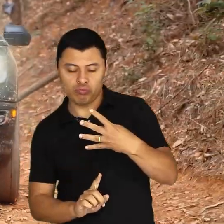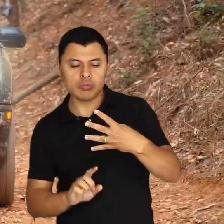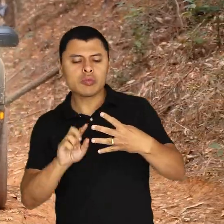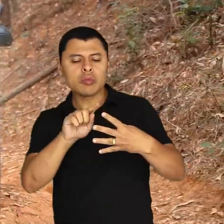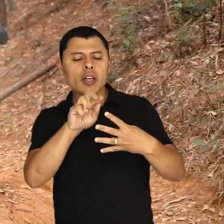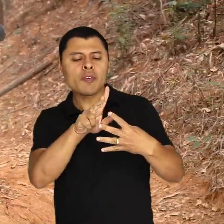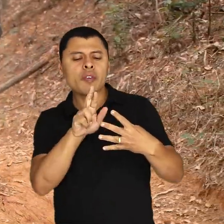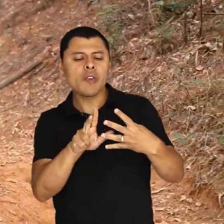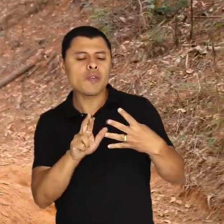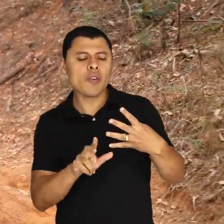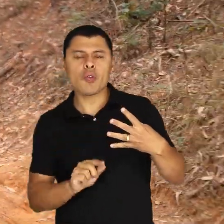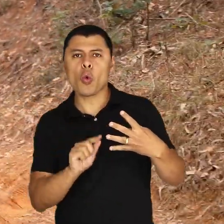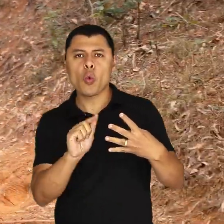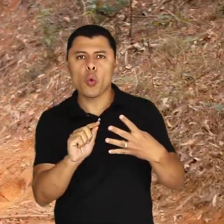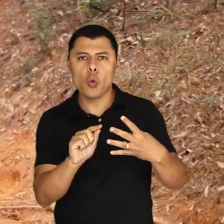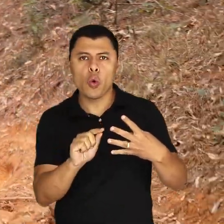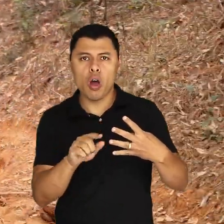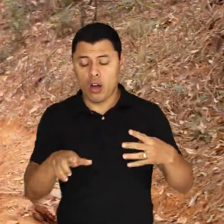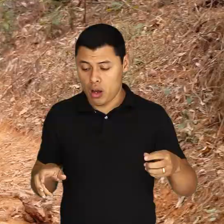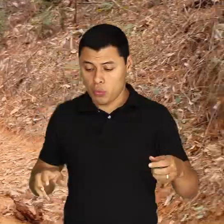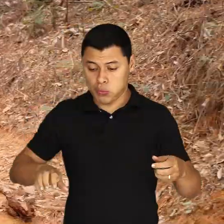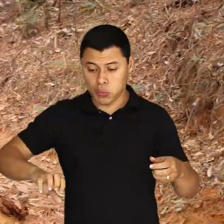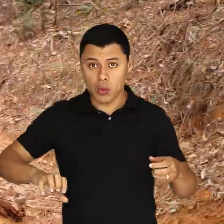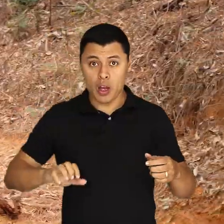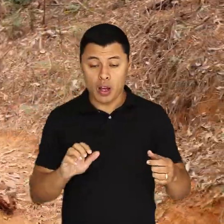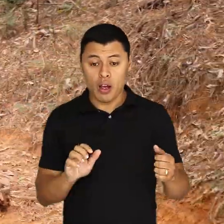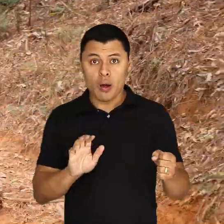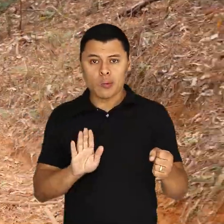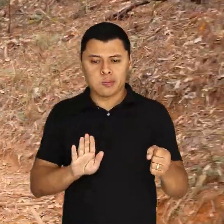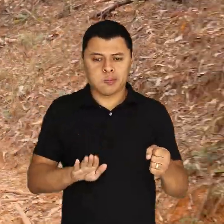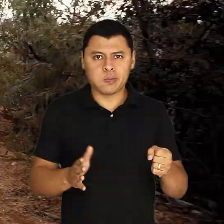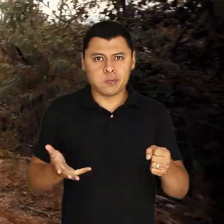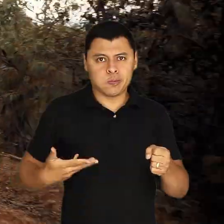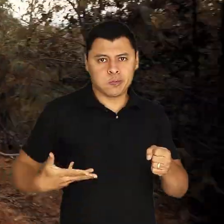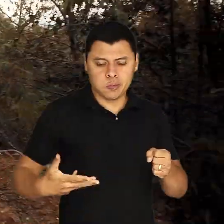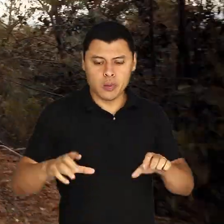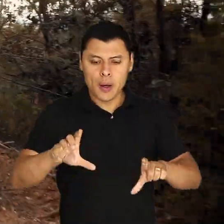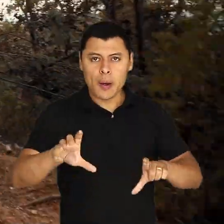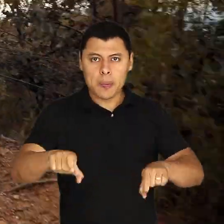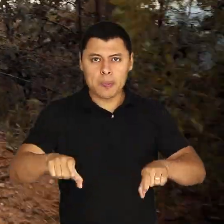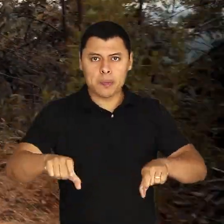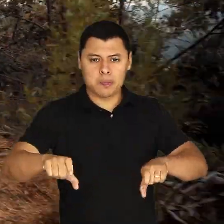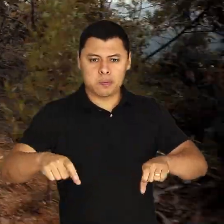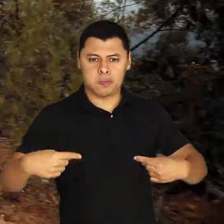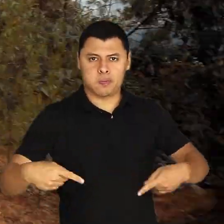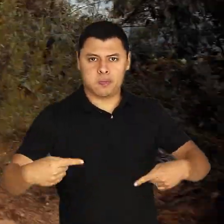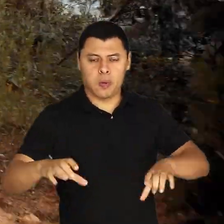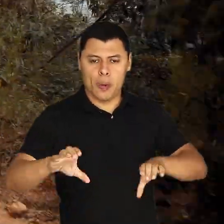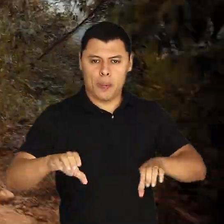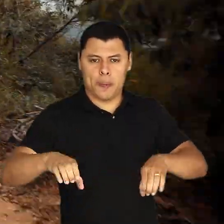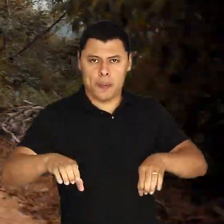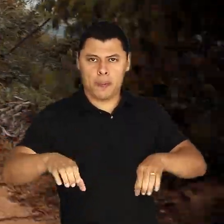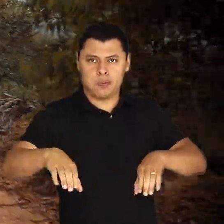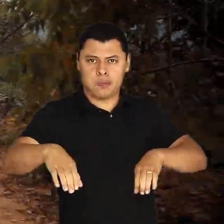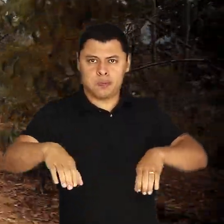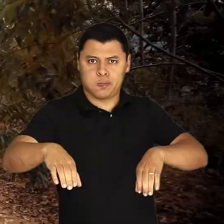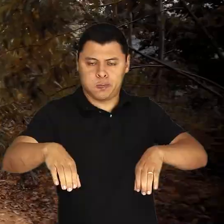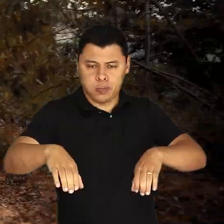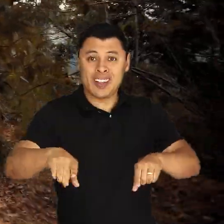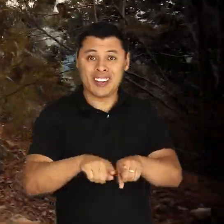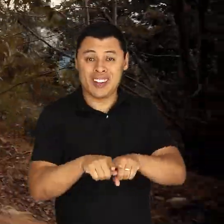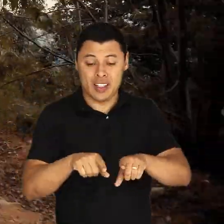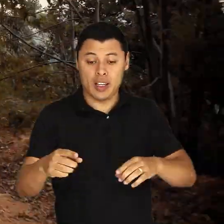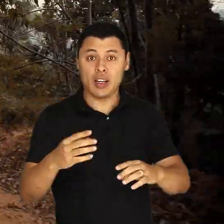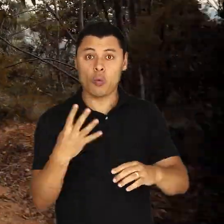um rock crawling. Qual a diferença entre eles? Basicamente, a programação do acelerador, do controle de tração e a distribuição